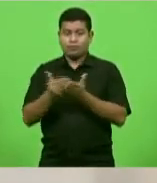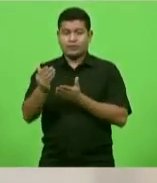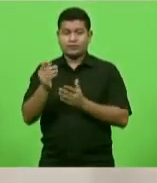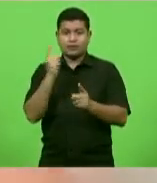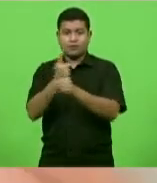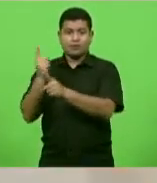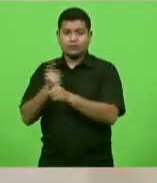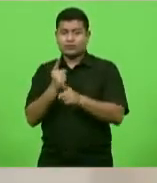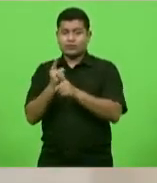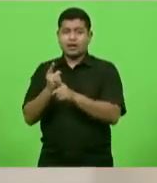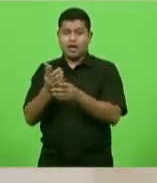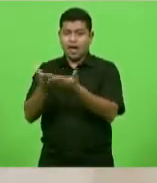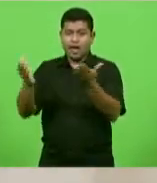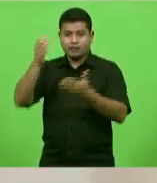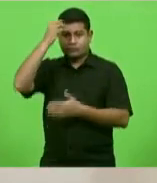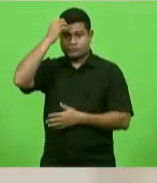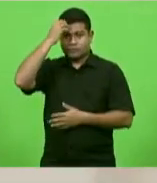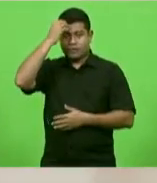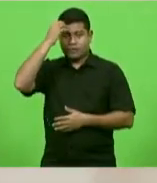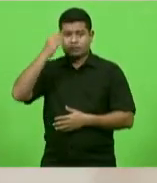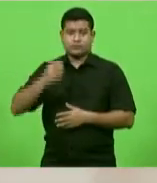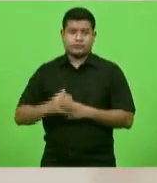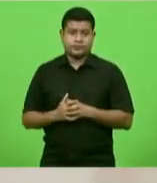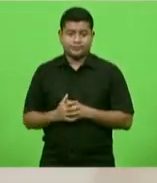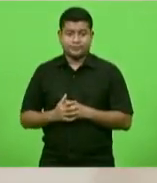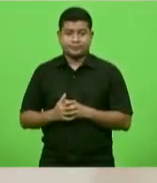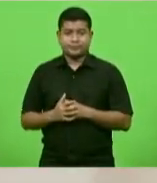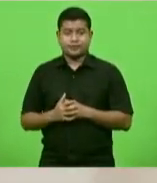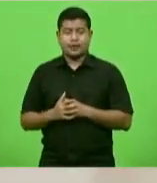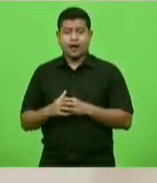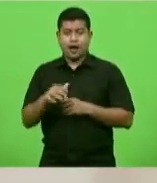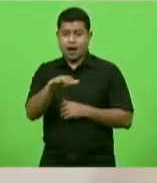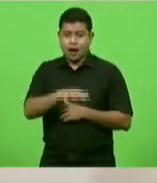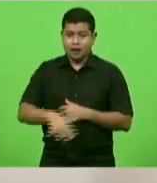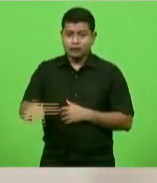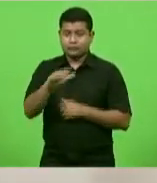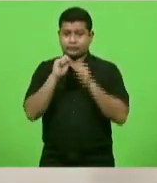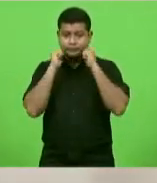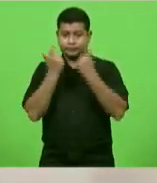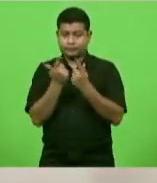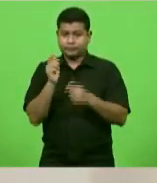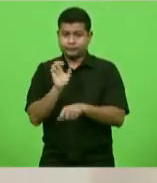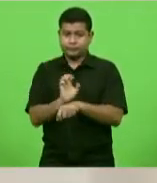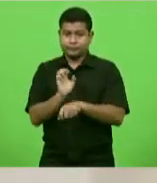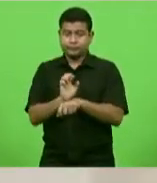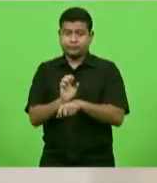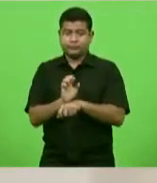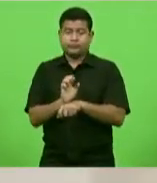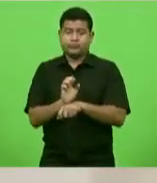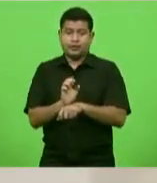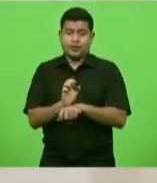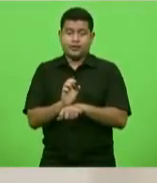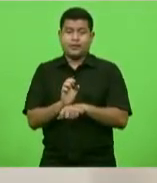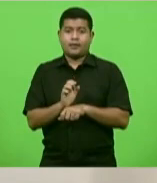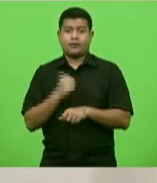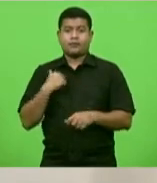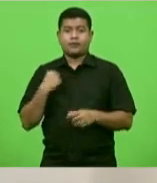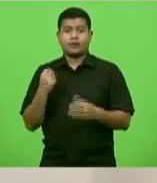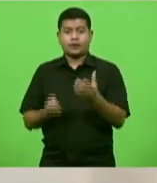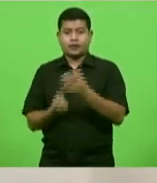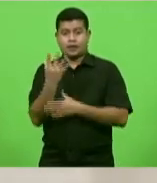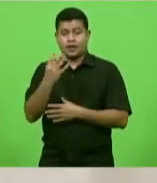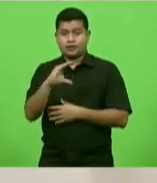seja, encontrar os culpados. No âmbito da Assembleia Legislativa de Santa Catarina, foi instaurada a CPI